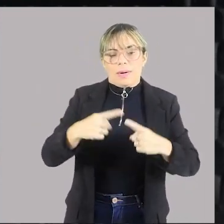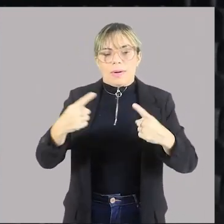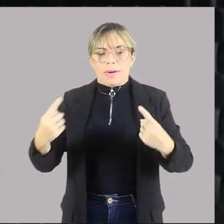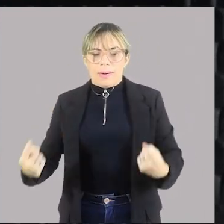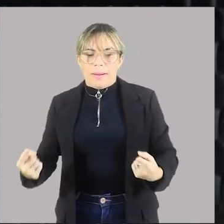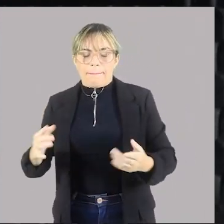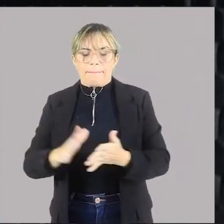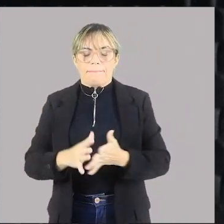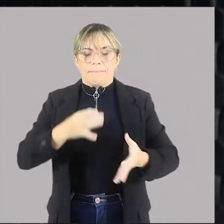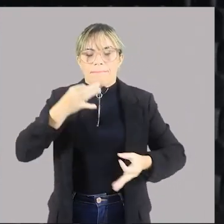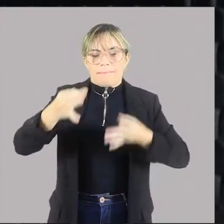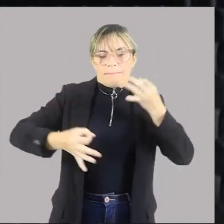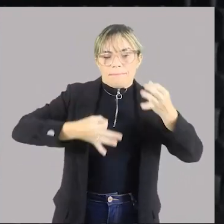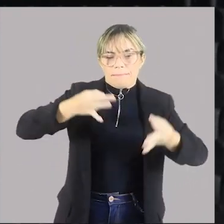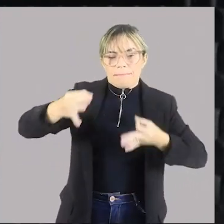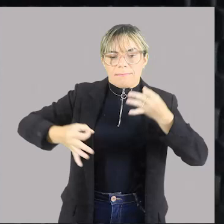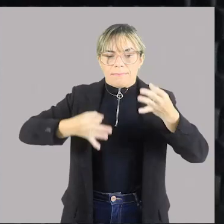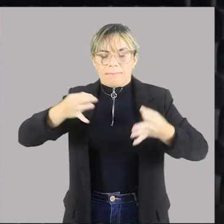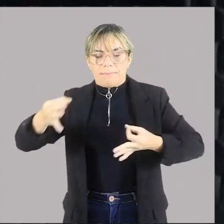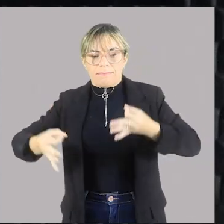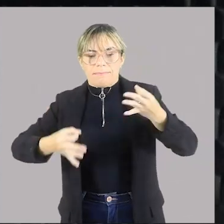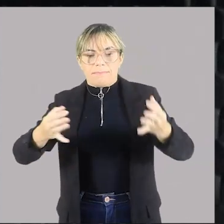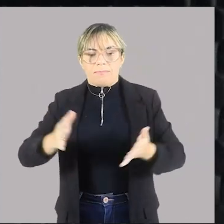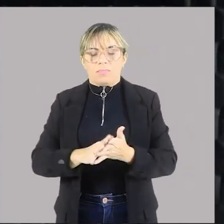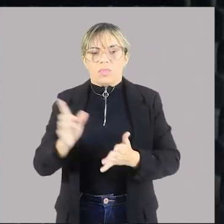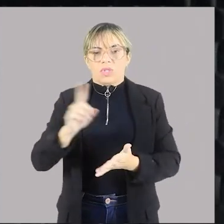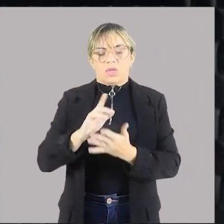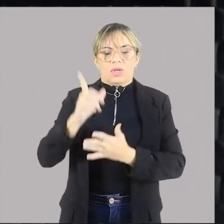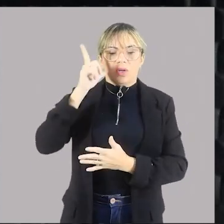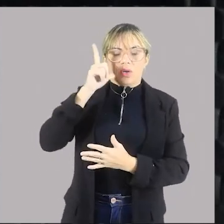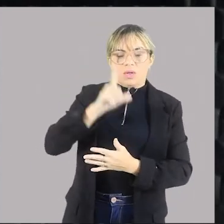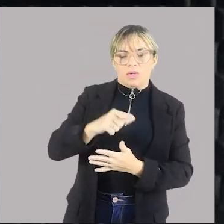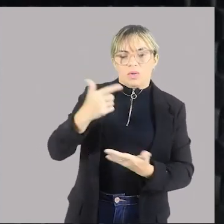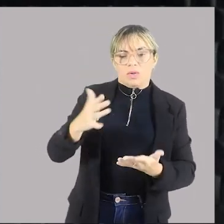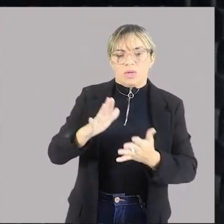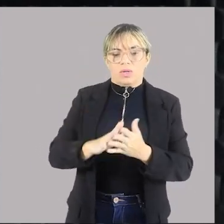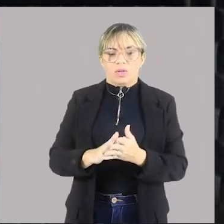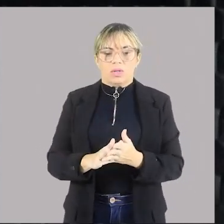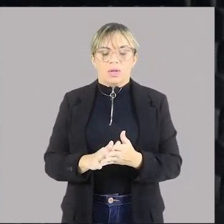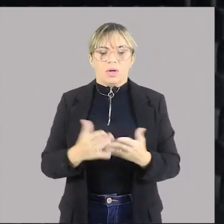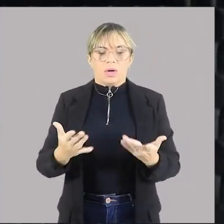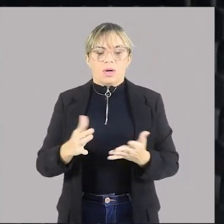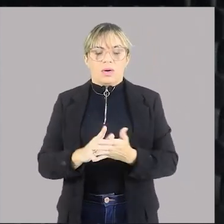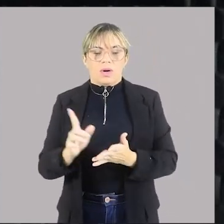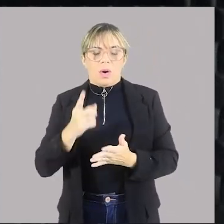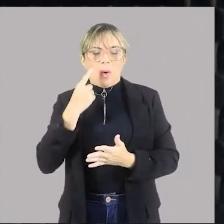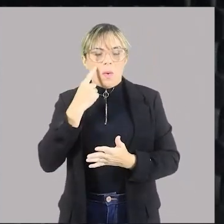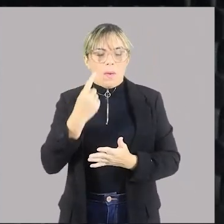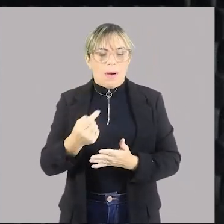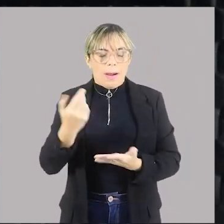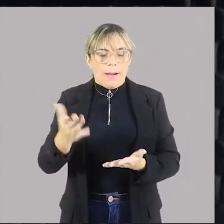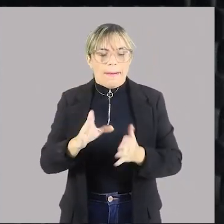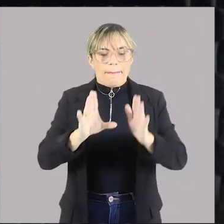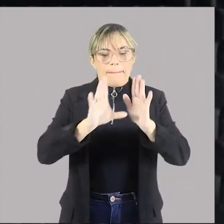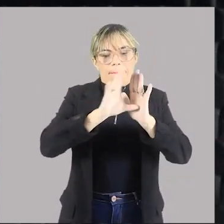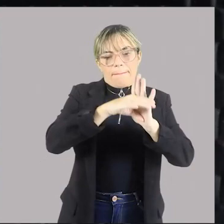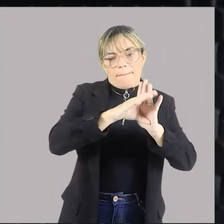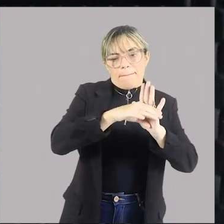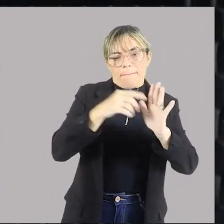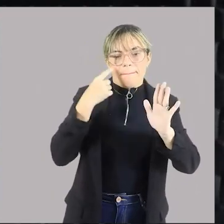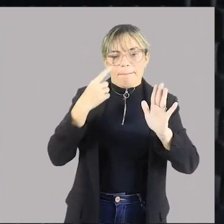resguardam críticas, tendo em vista que não conseguem conglobar, ou seja, não conseguem observar o conceito